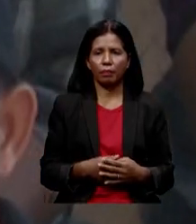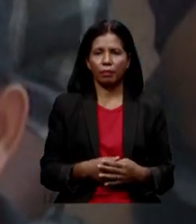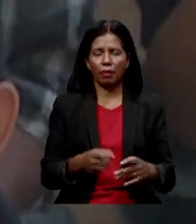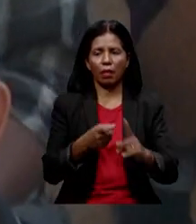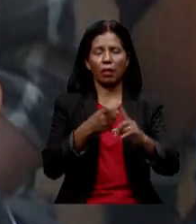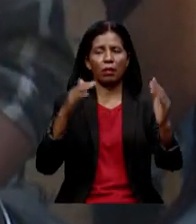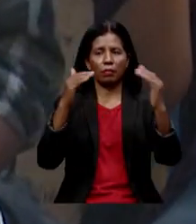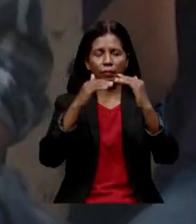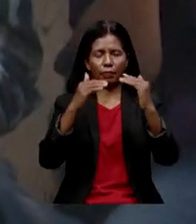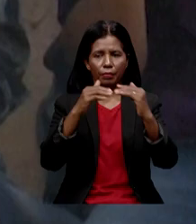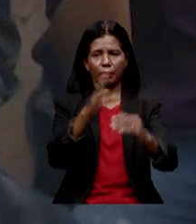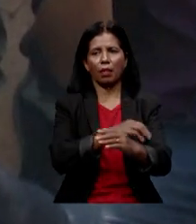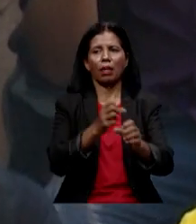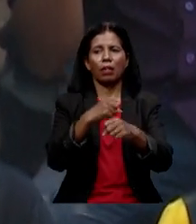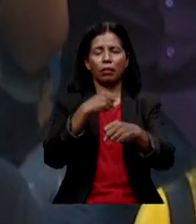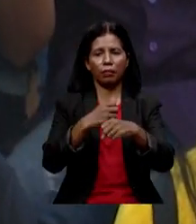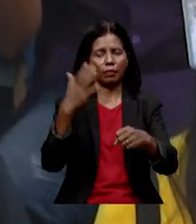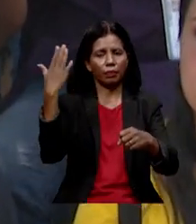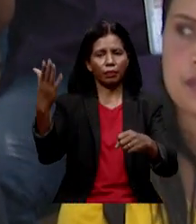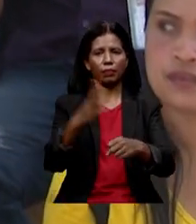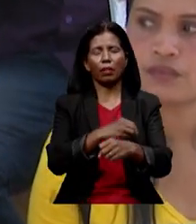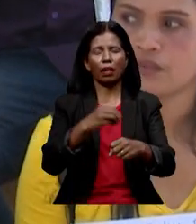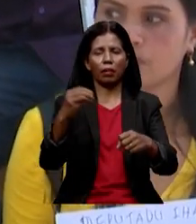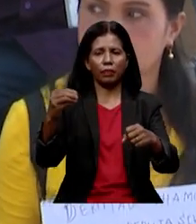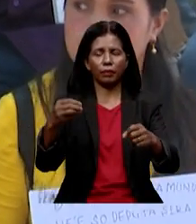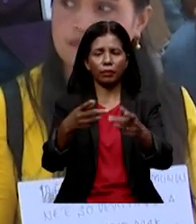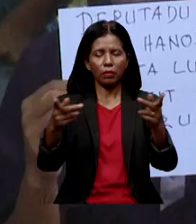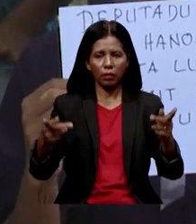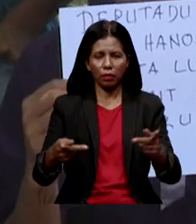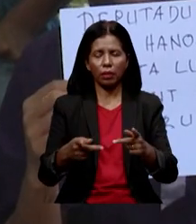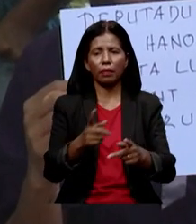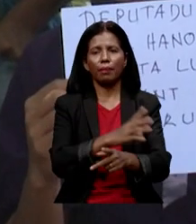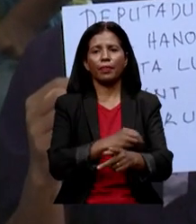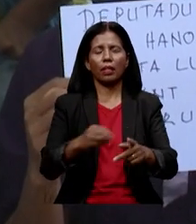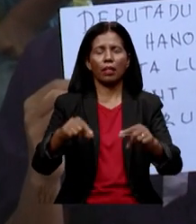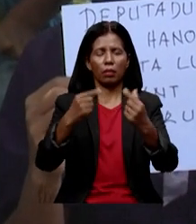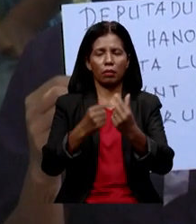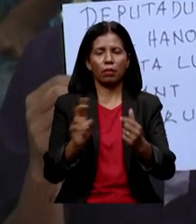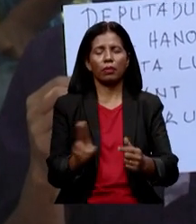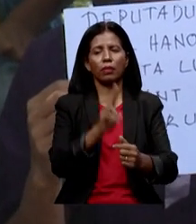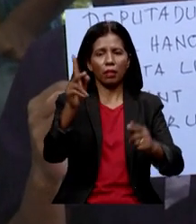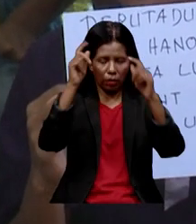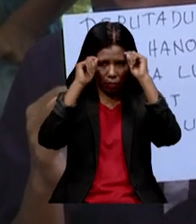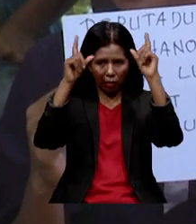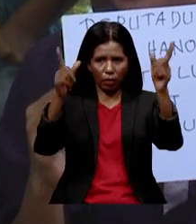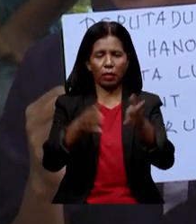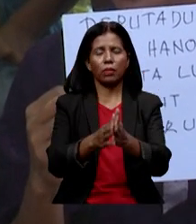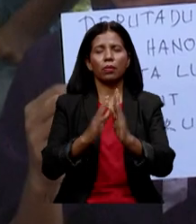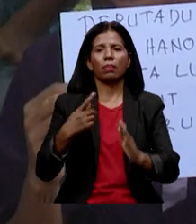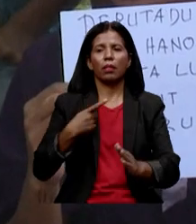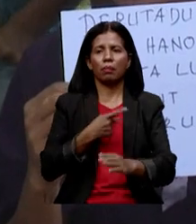Lihusi conferência para a imprensa na Behalau e Jardim, 5 de maio, terça, né? Movimento Universitário Timor-Leste exige